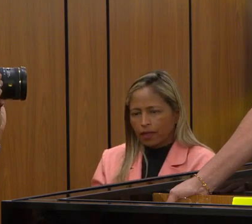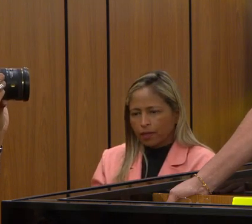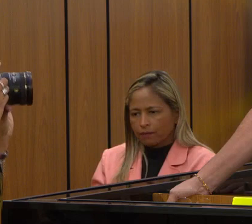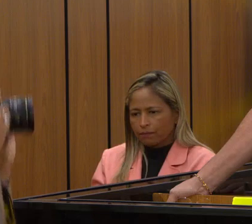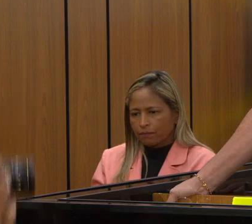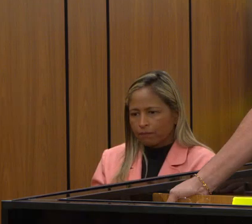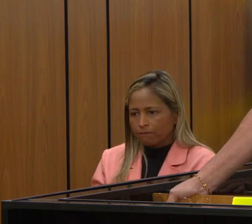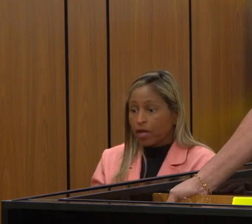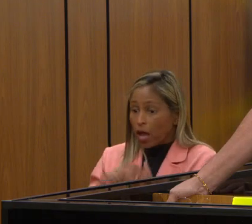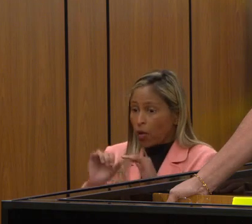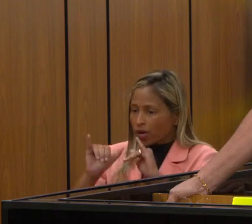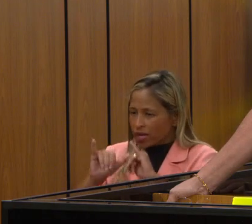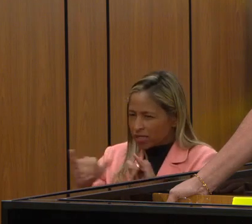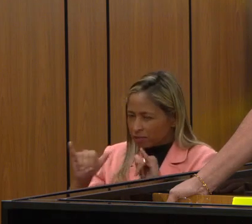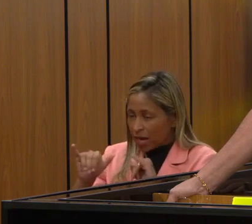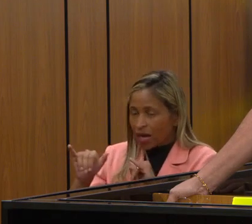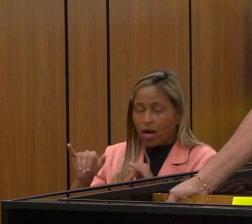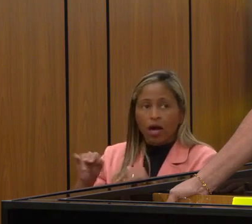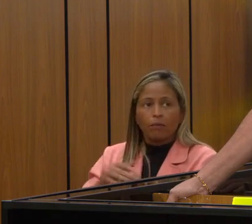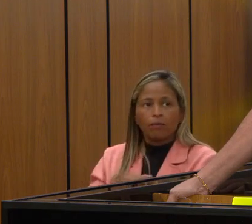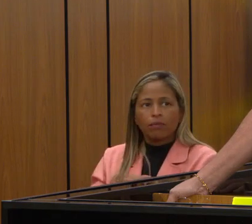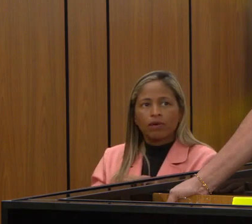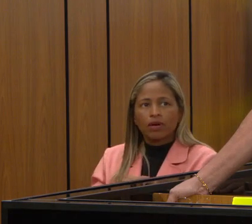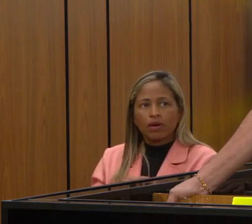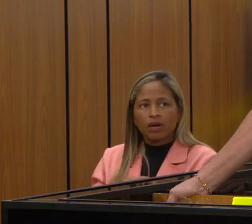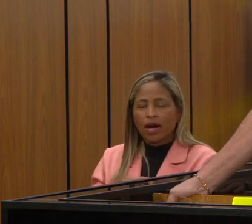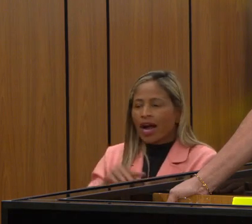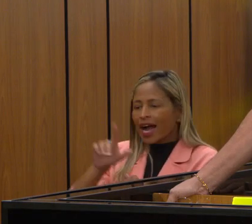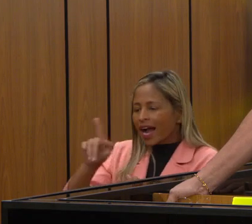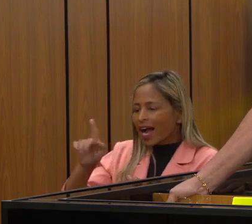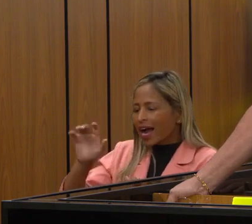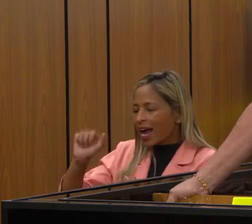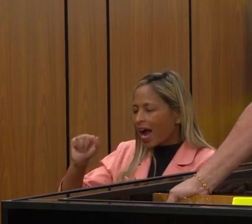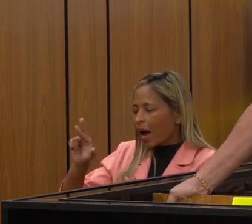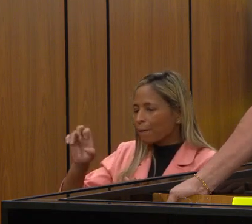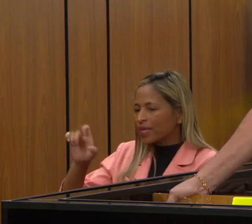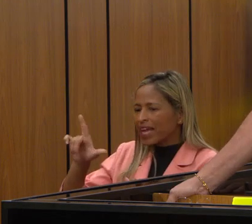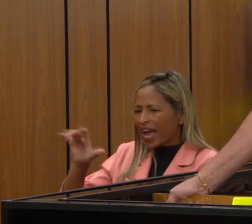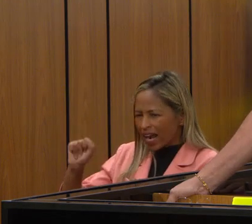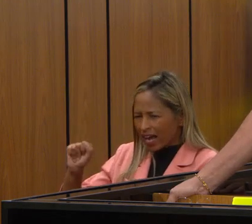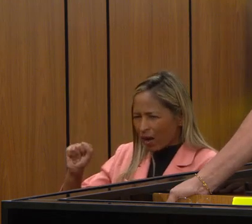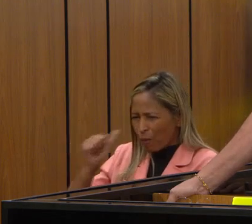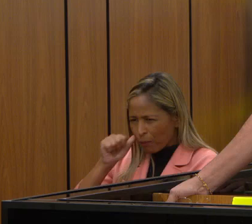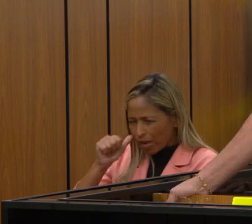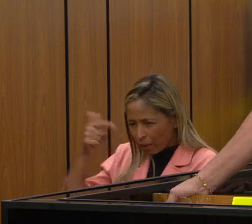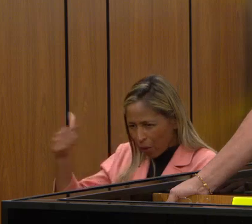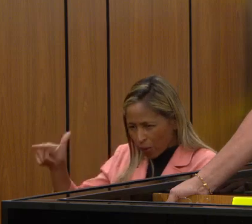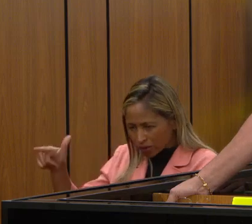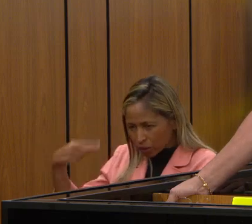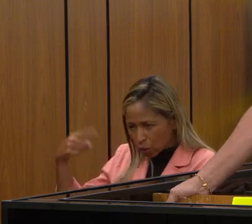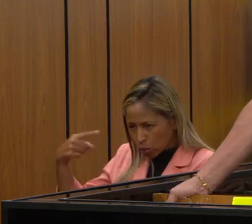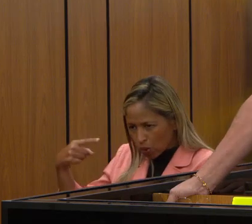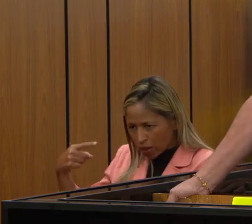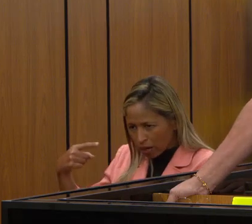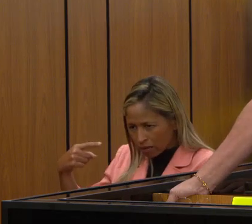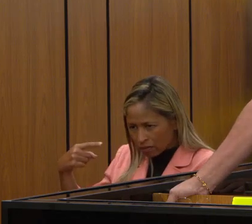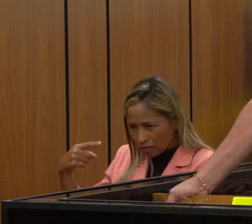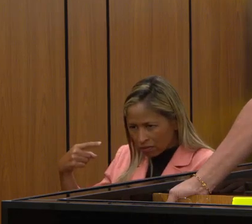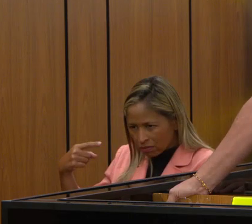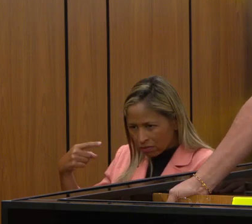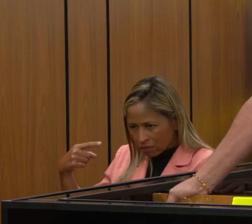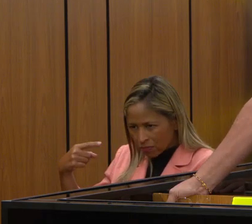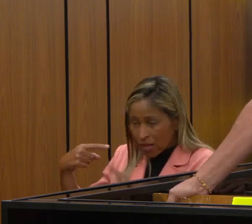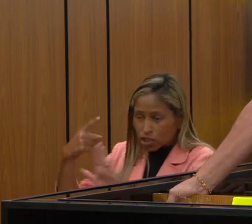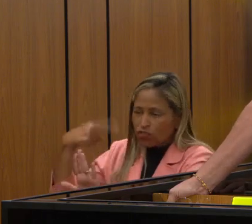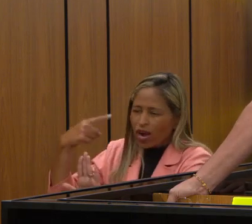eu queria falar eu queria citar muito sobre falar da Gabriela doutora Gabriela não sei se vocês conhecem ela o